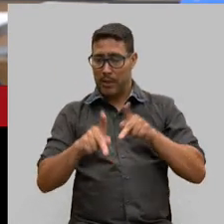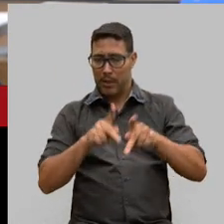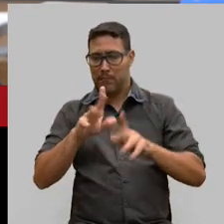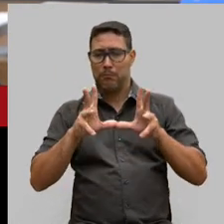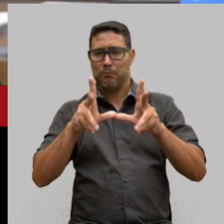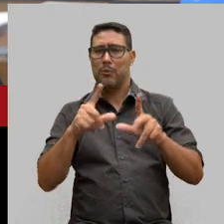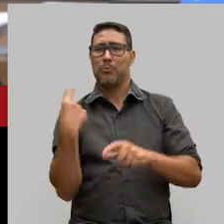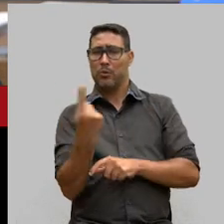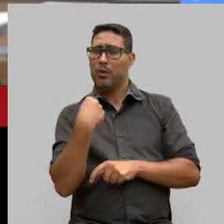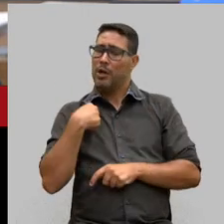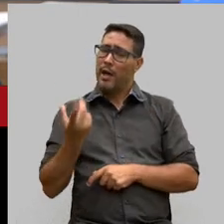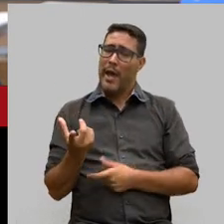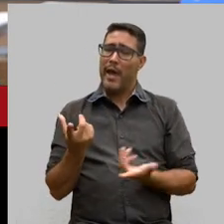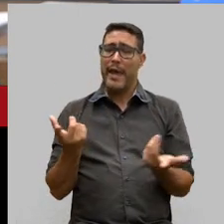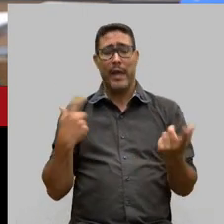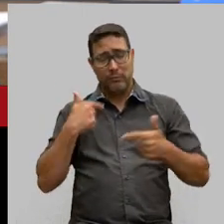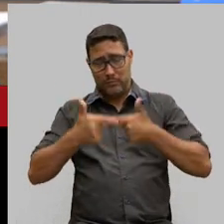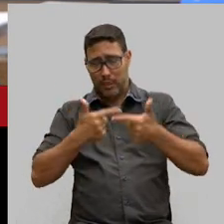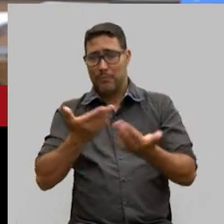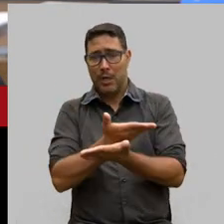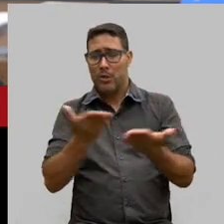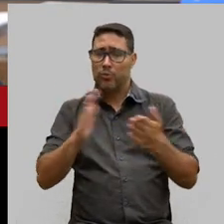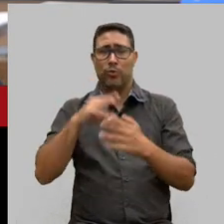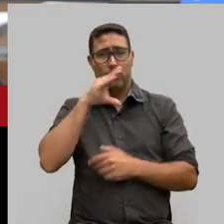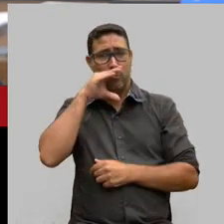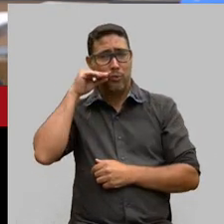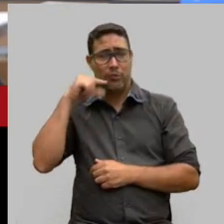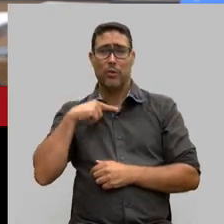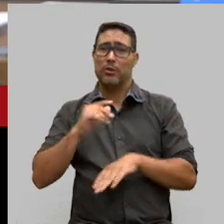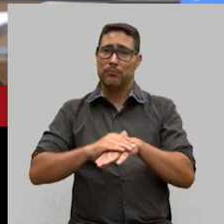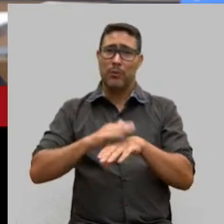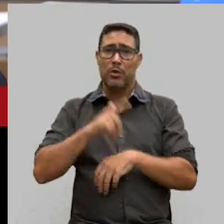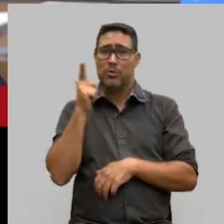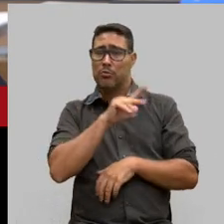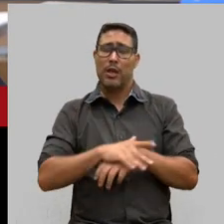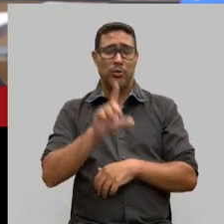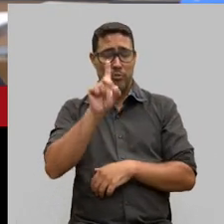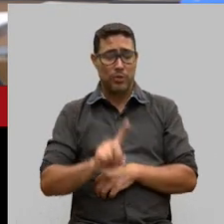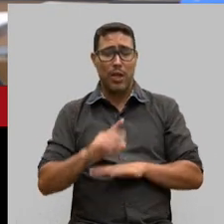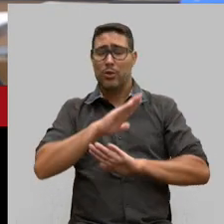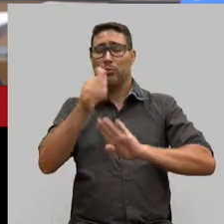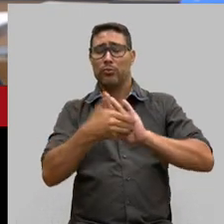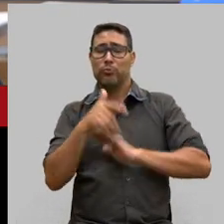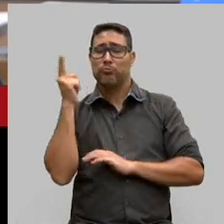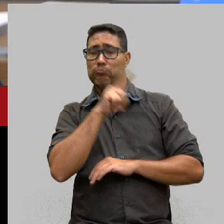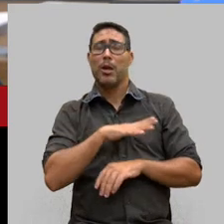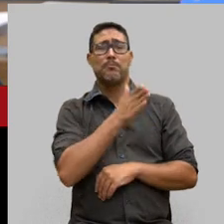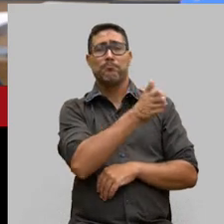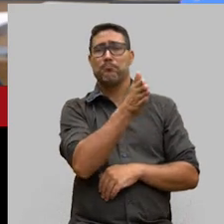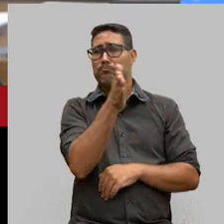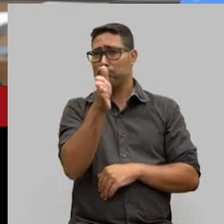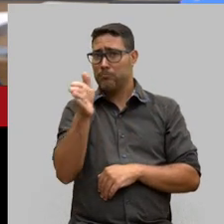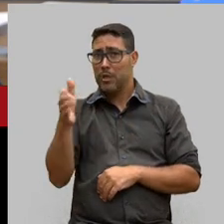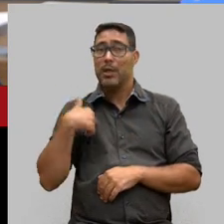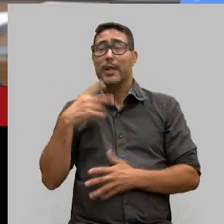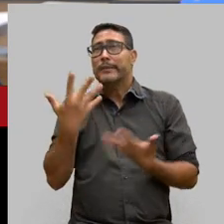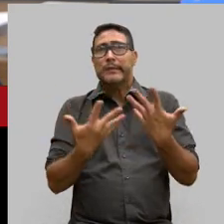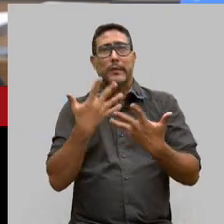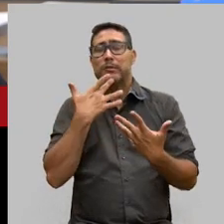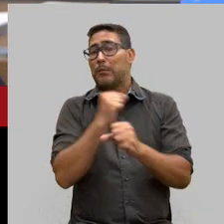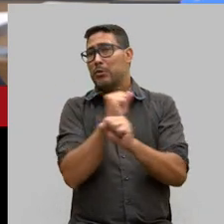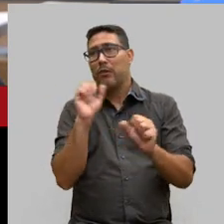Servidor Público A exemplo do Defensor Público fazer com que o direito chegue não basta a gente ficar apenas dentro dos gabinetes